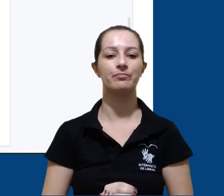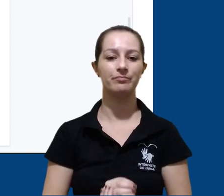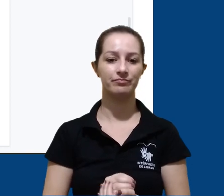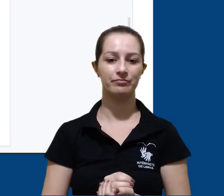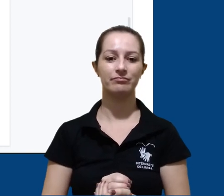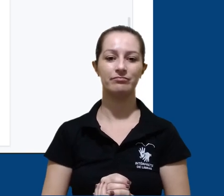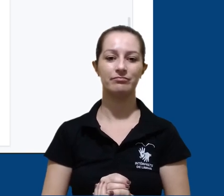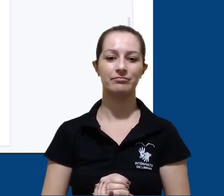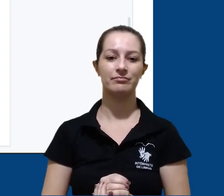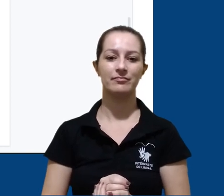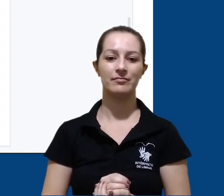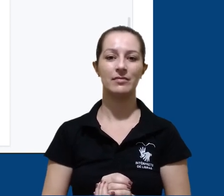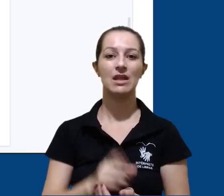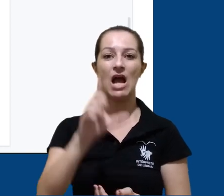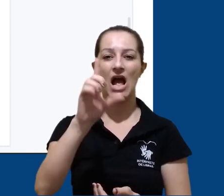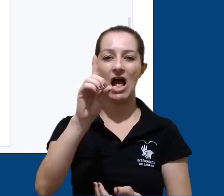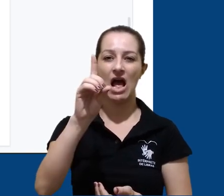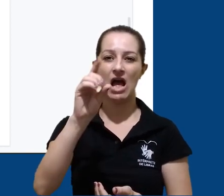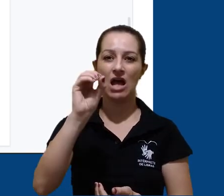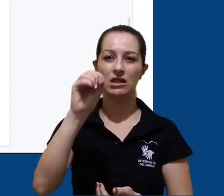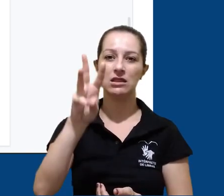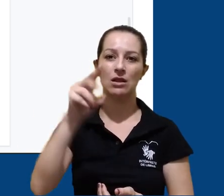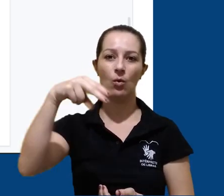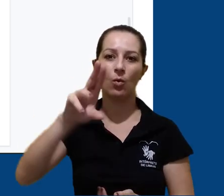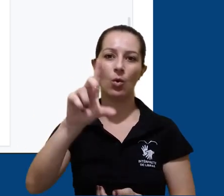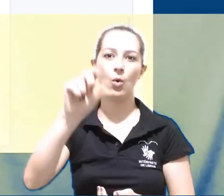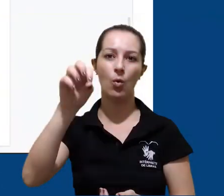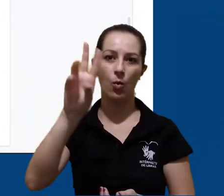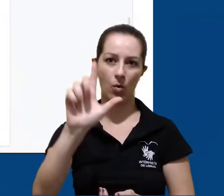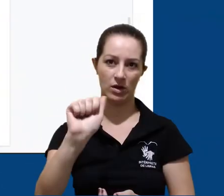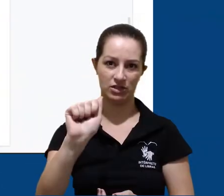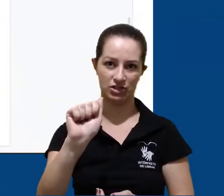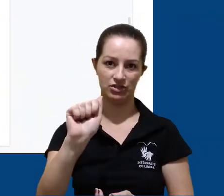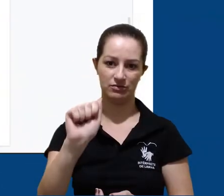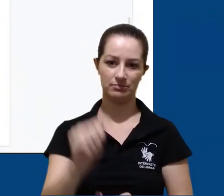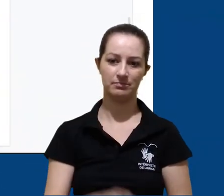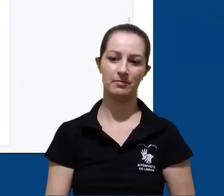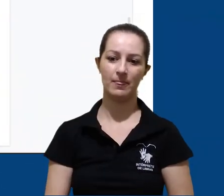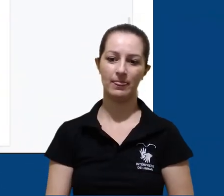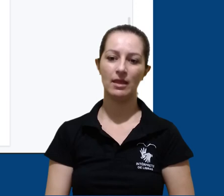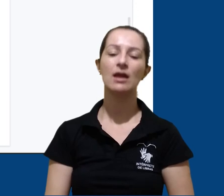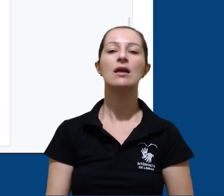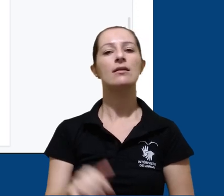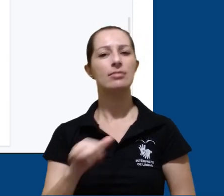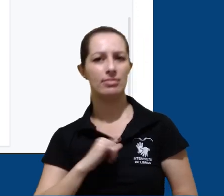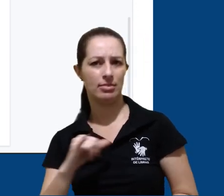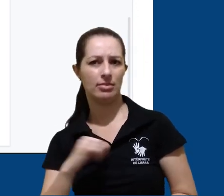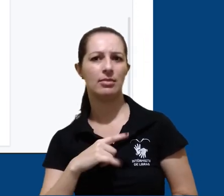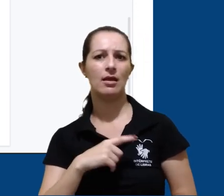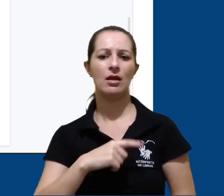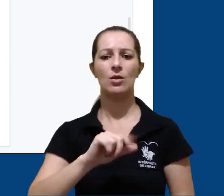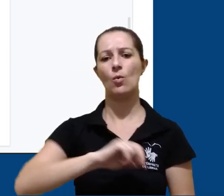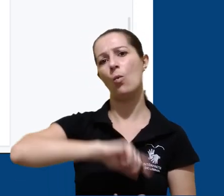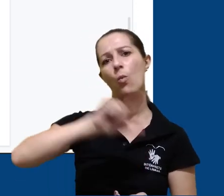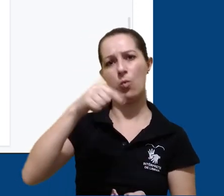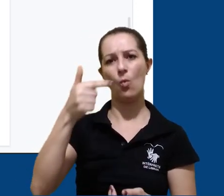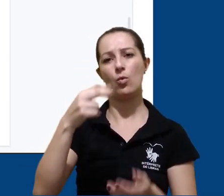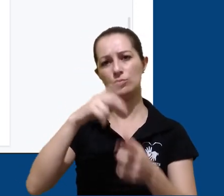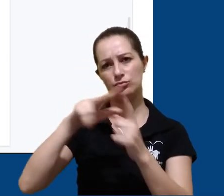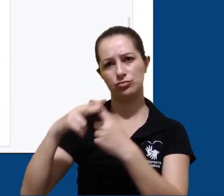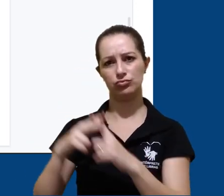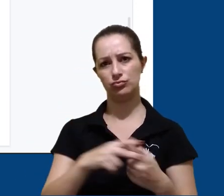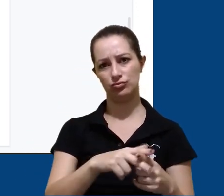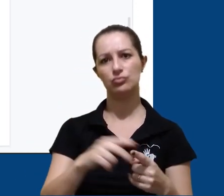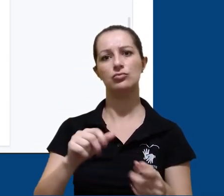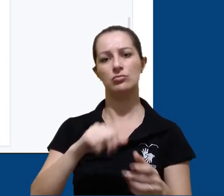download e nós temos algumas opções de formato como doc x é o formato do microsoft word temos